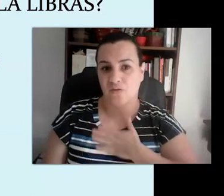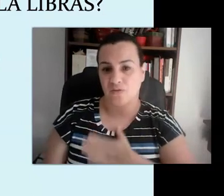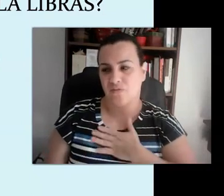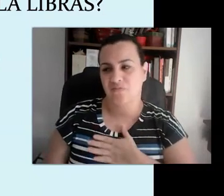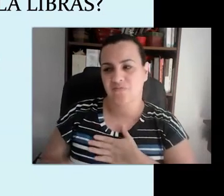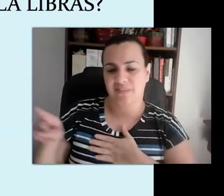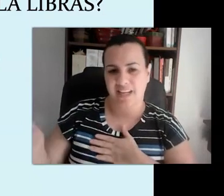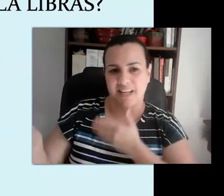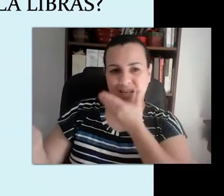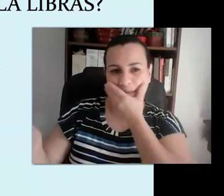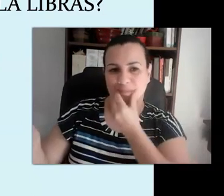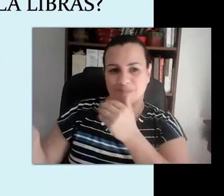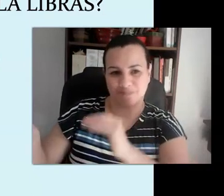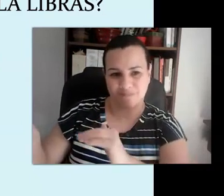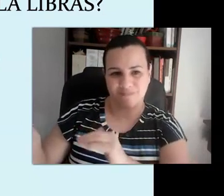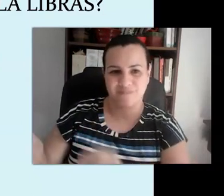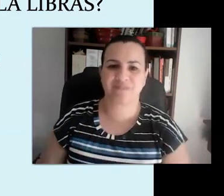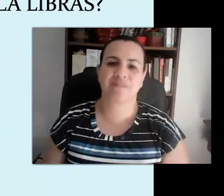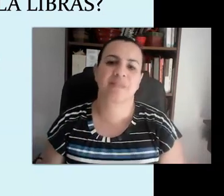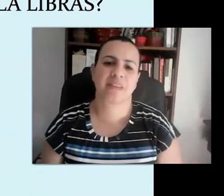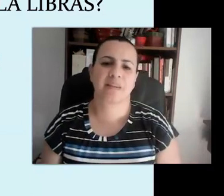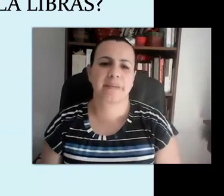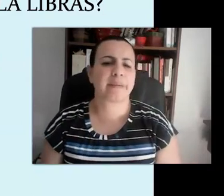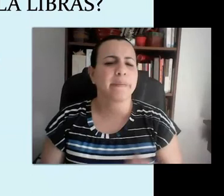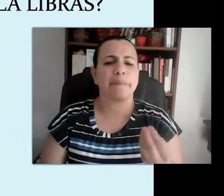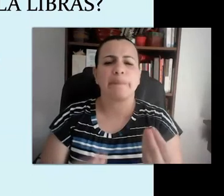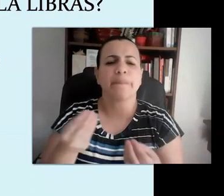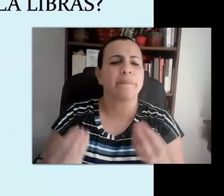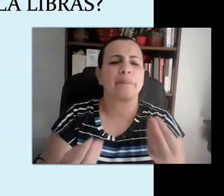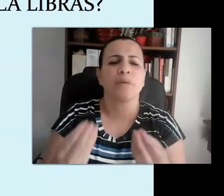sempre gostou dele.